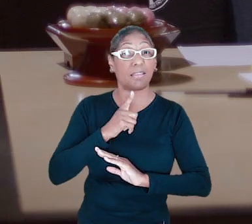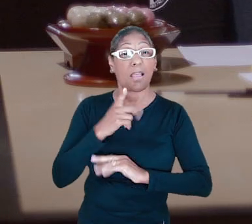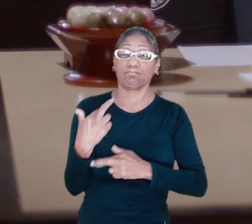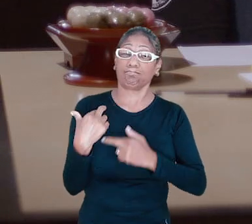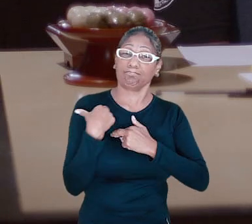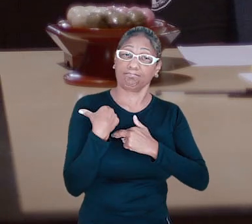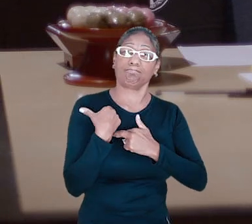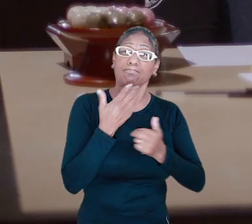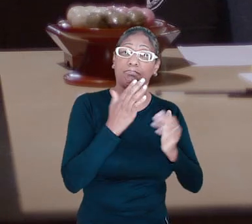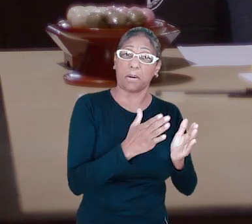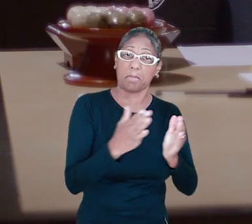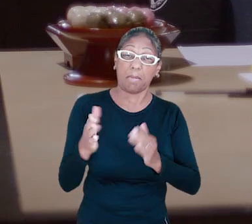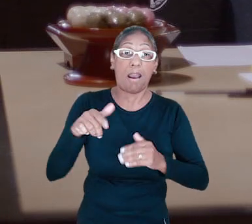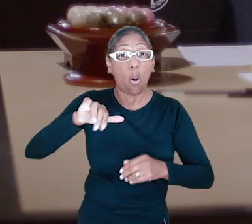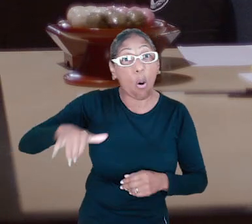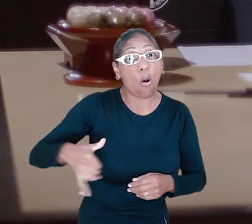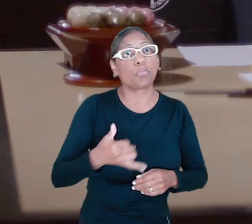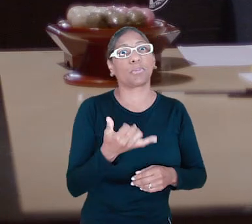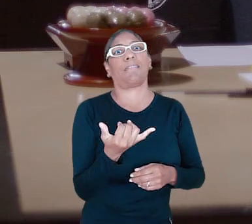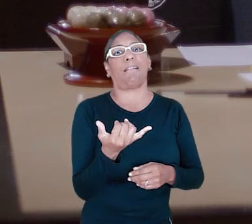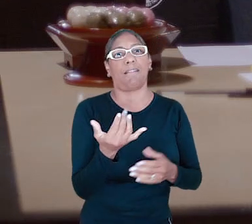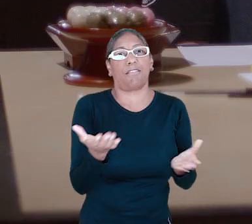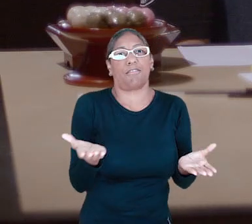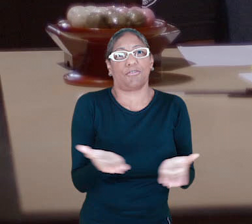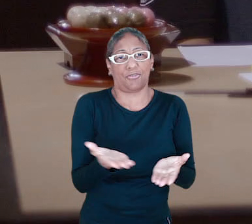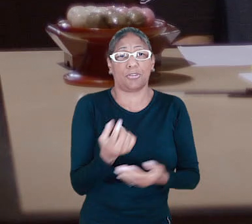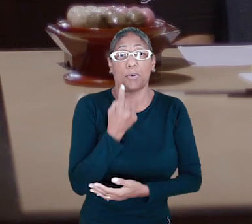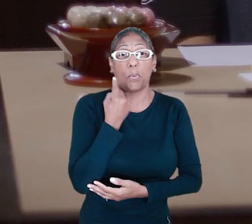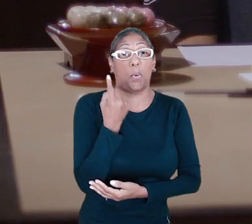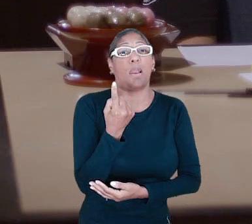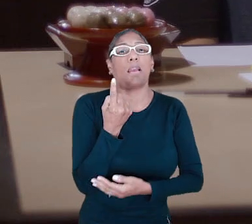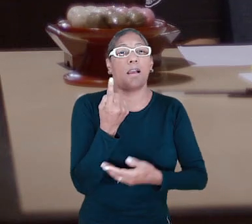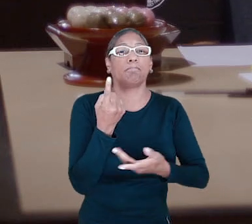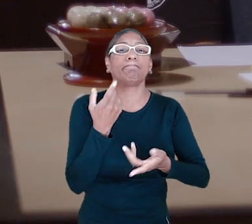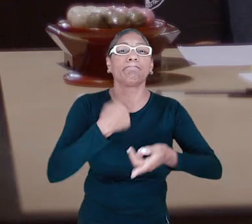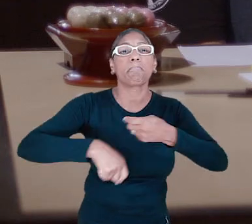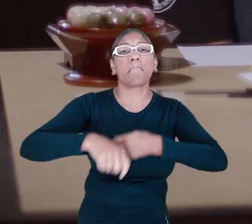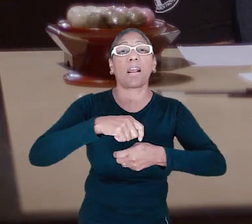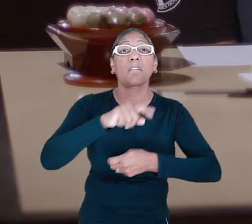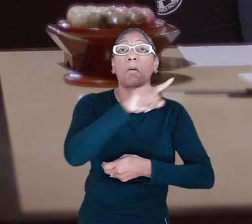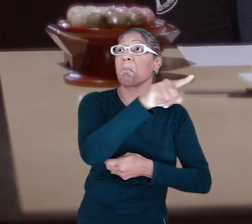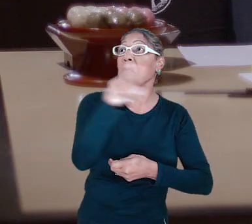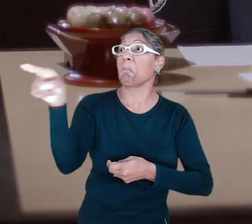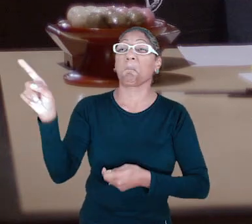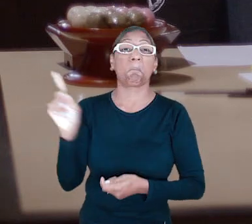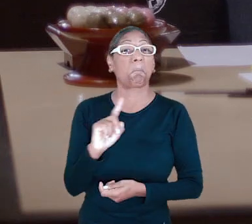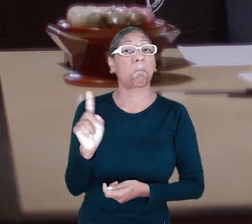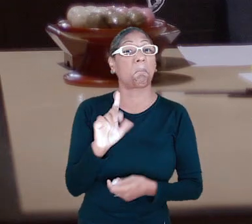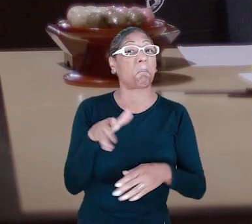uma gestão muito boa. E vocês têm uma oportunidade aí meio única de atender um mercado que não tem muita